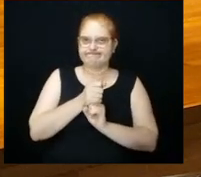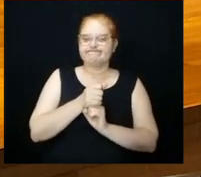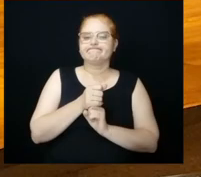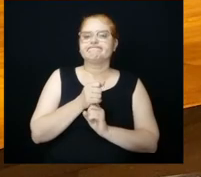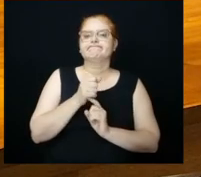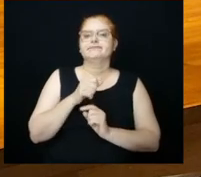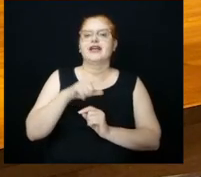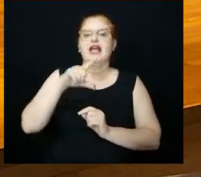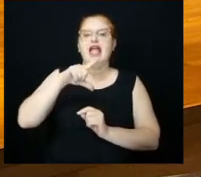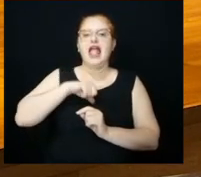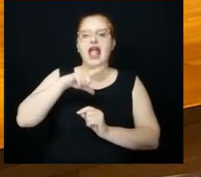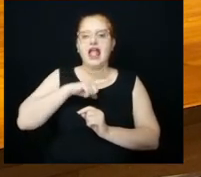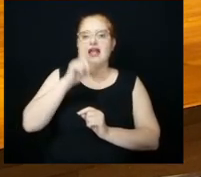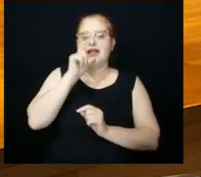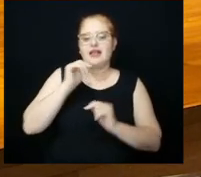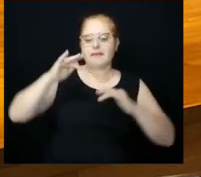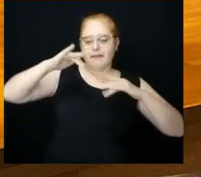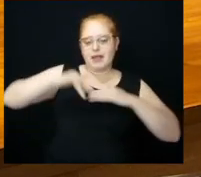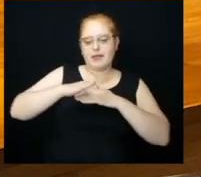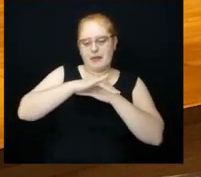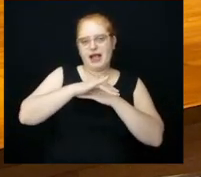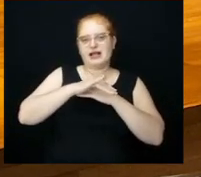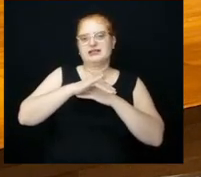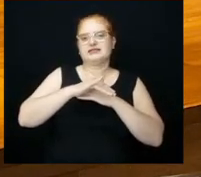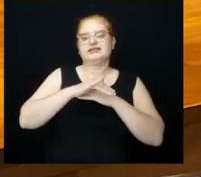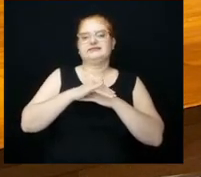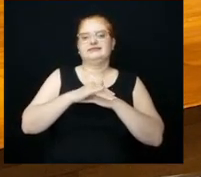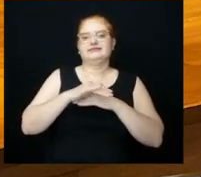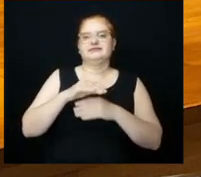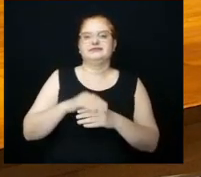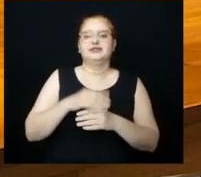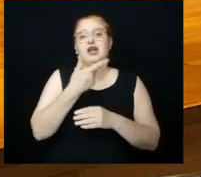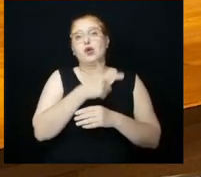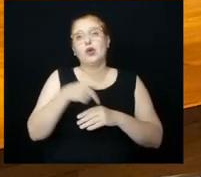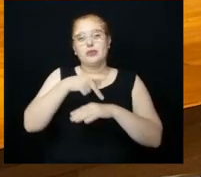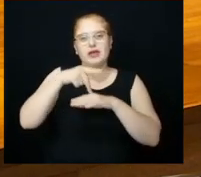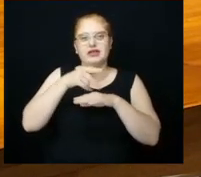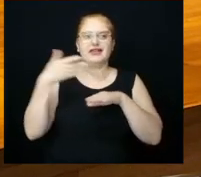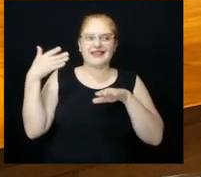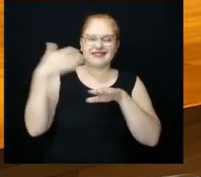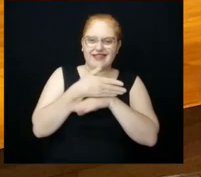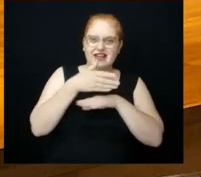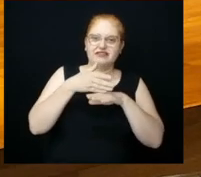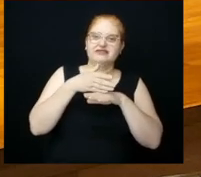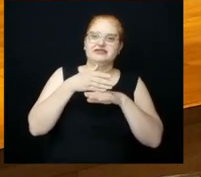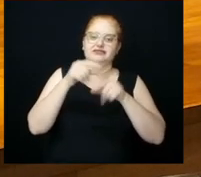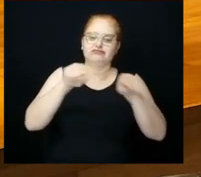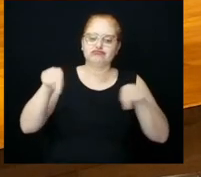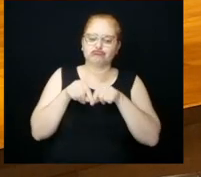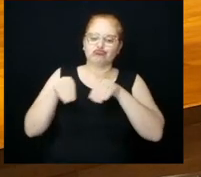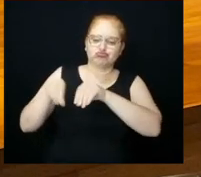é toda pela costa. Né? Já os outros países entravam por terra. Né?